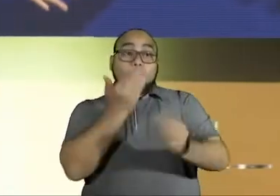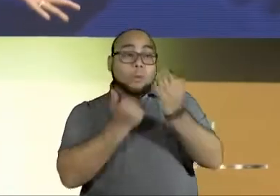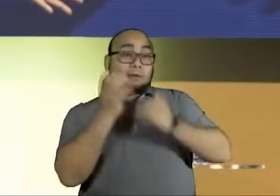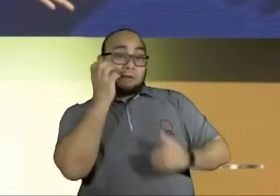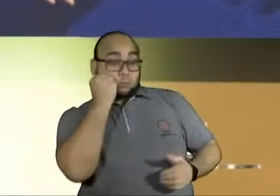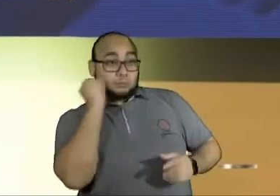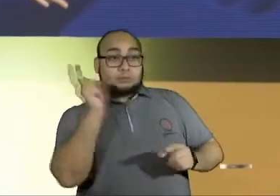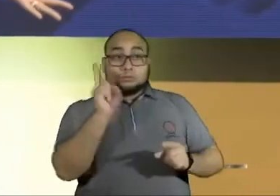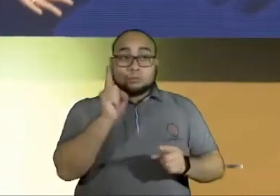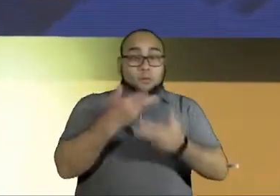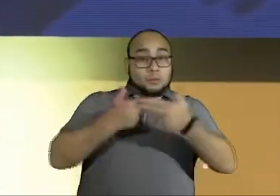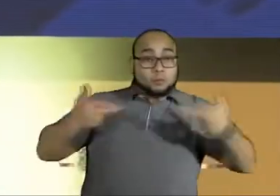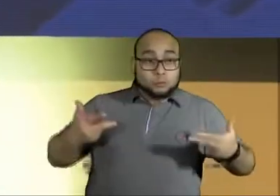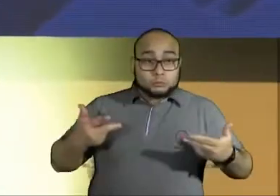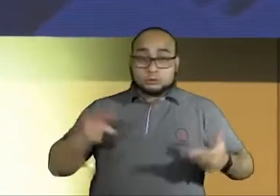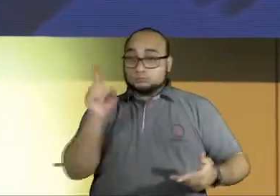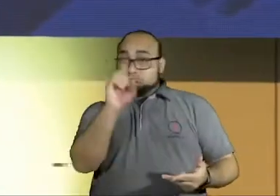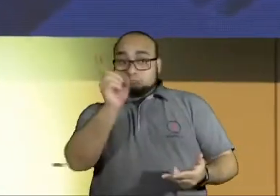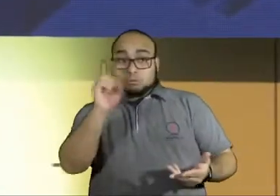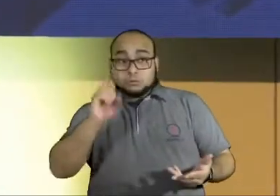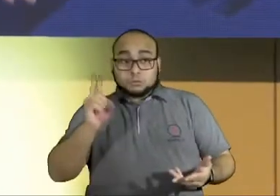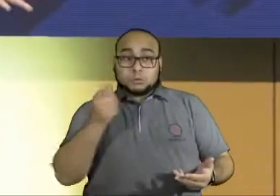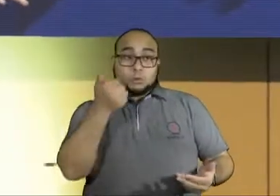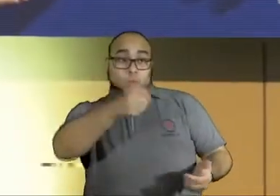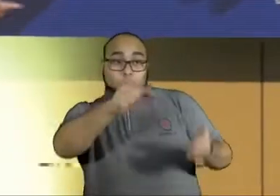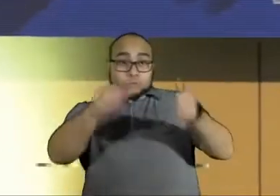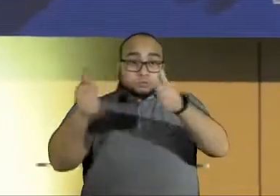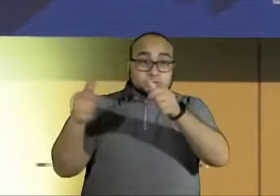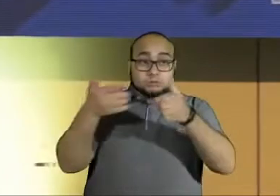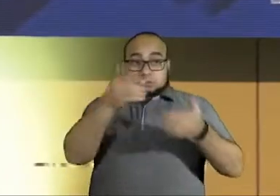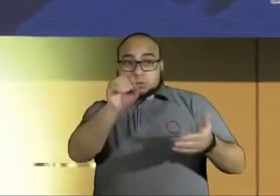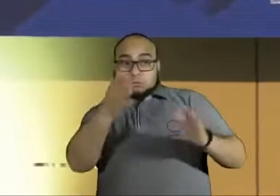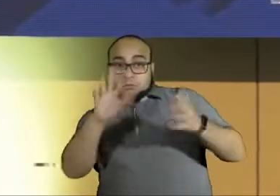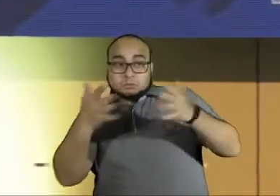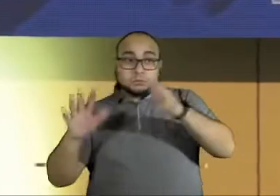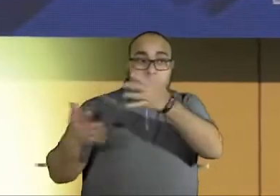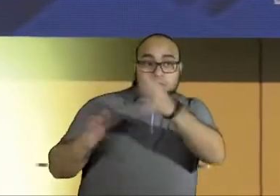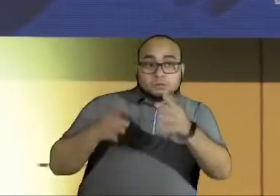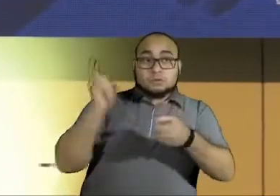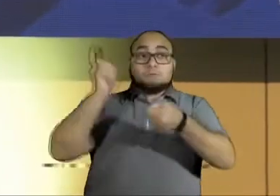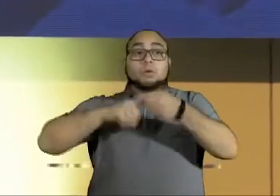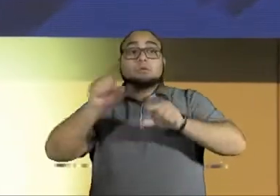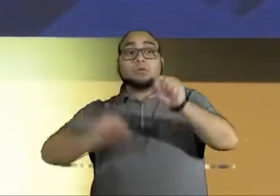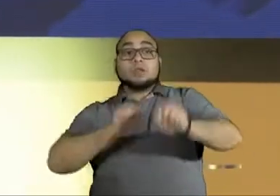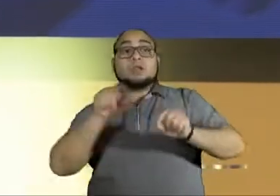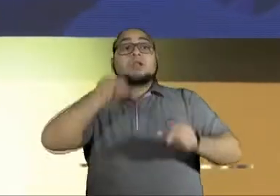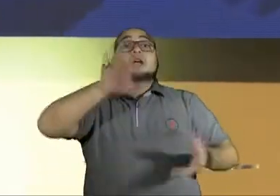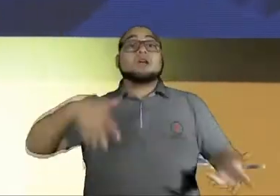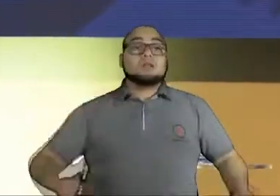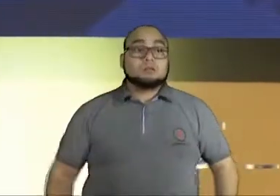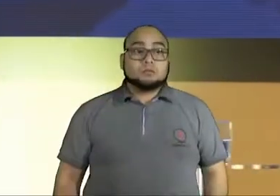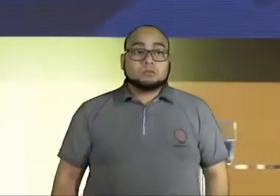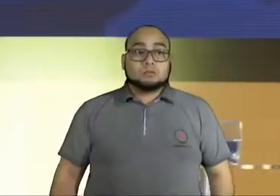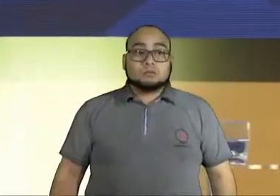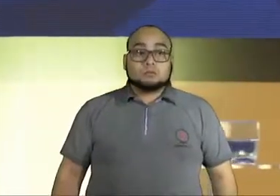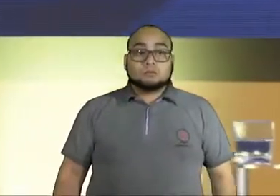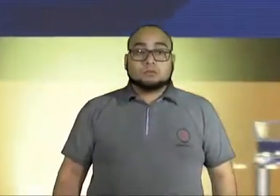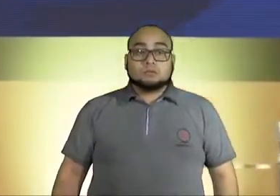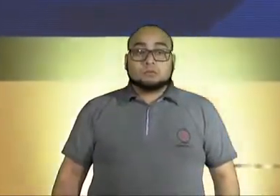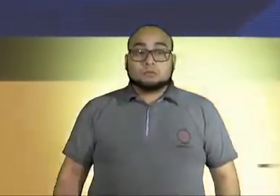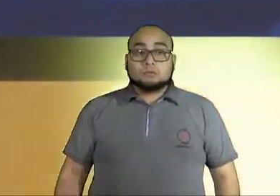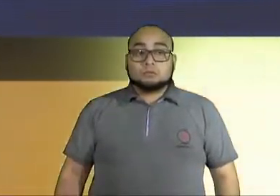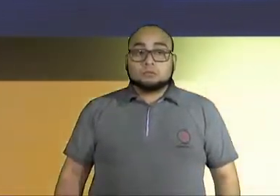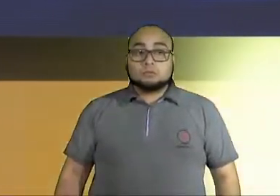alguma coisa aos outros 11 ou aos 10, perdão? Também não. Voltou lá só por causa de quem? Tomé, porque disse, não